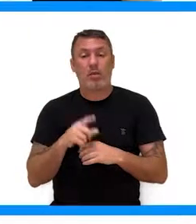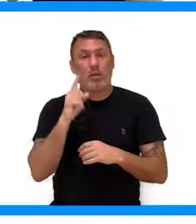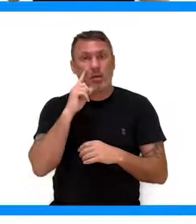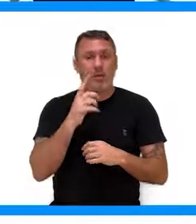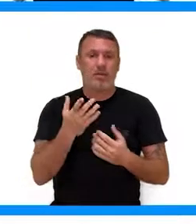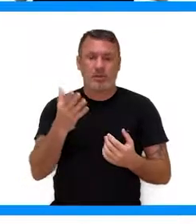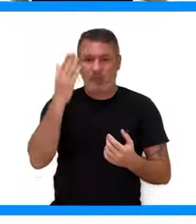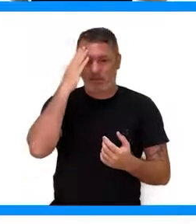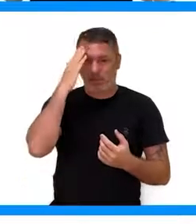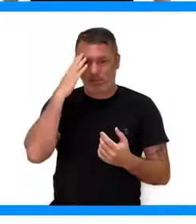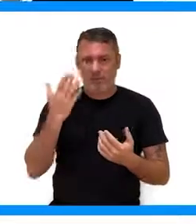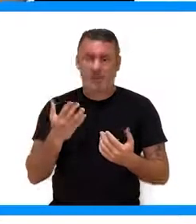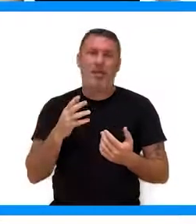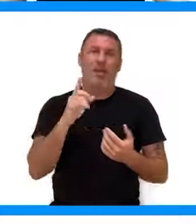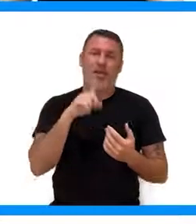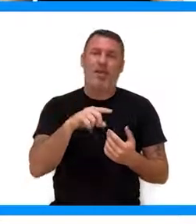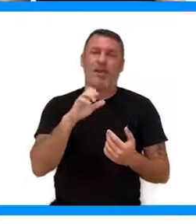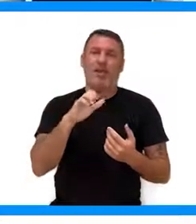A um